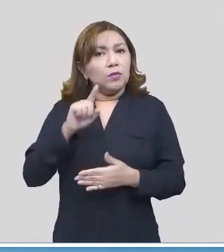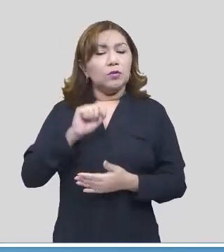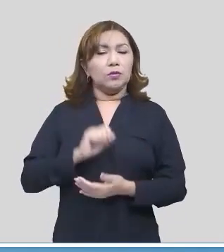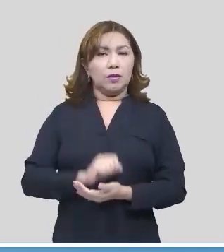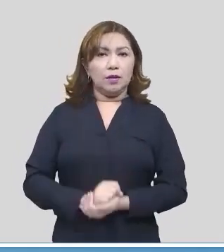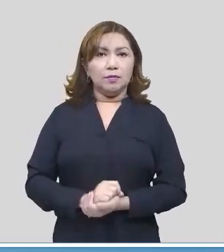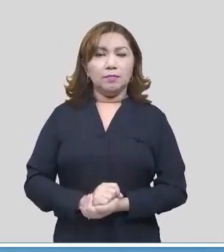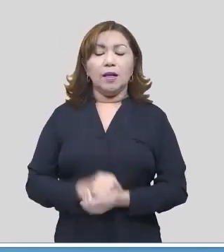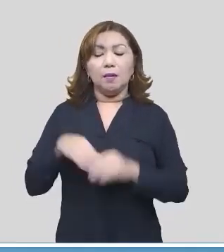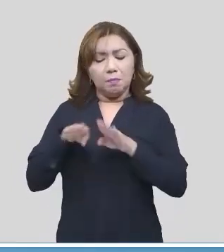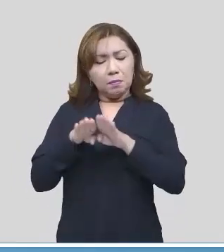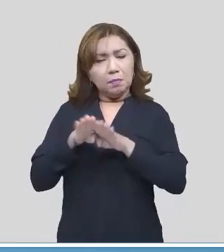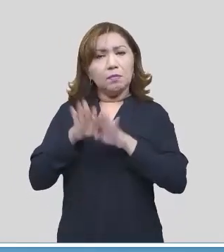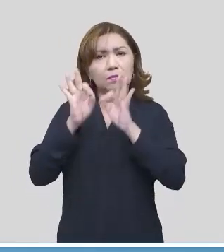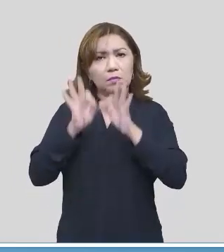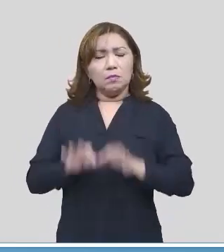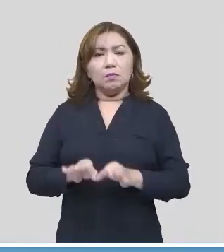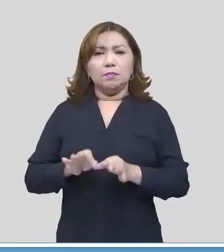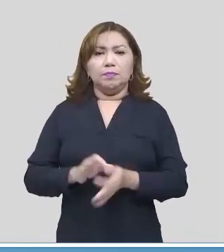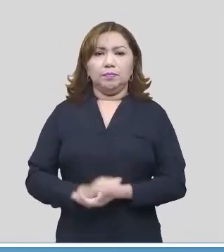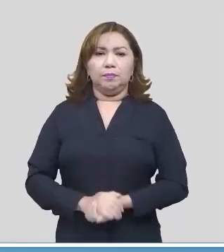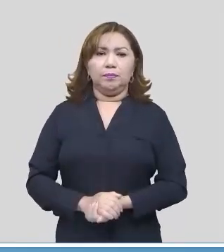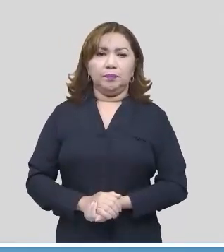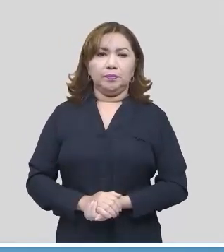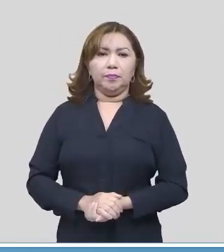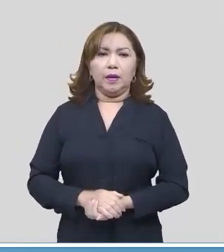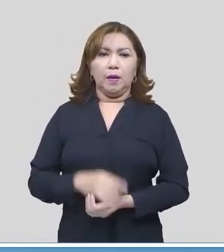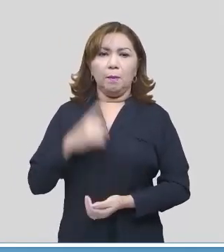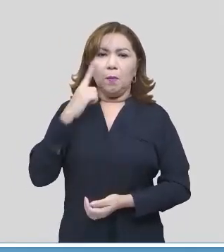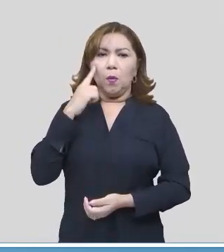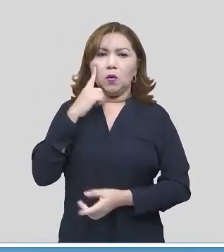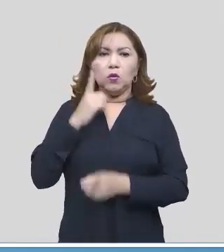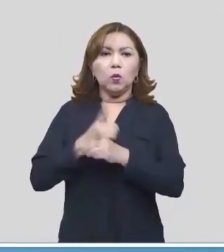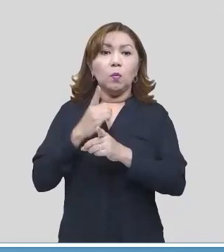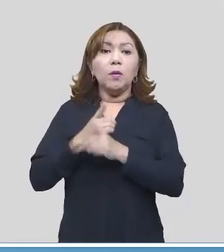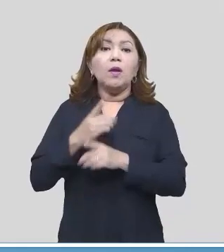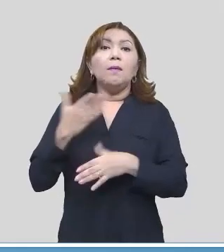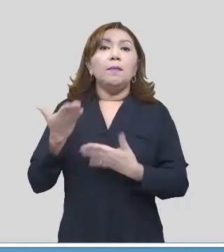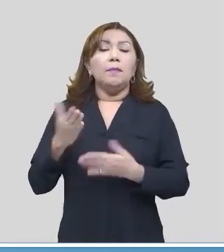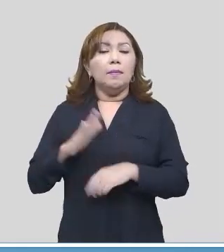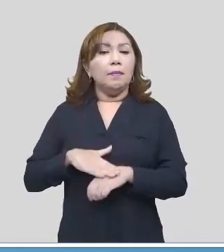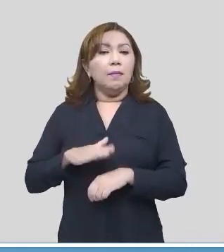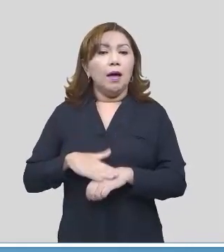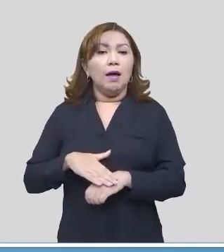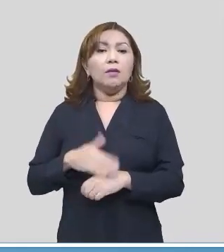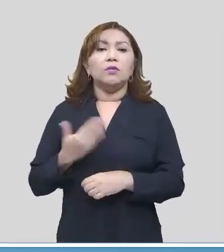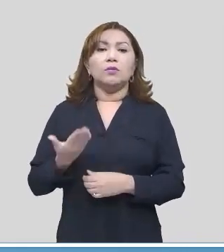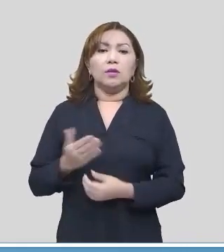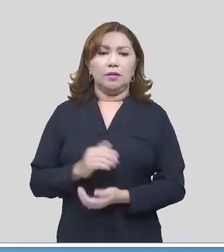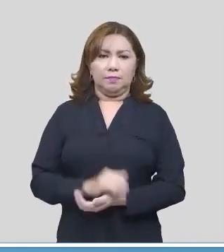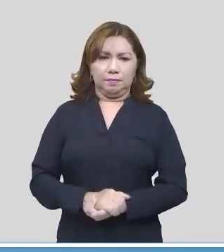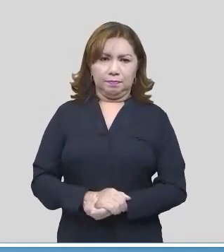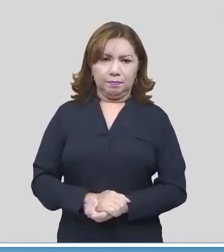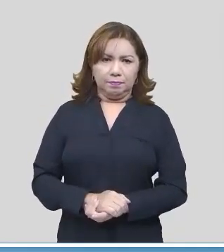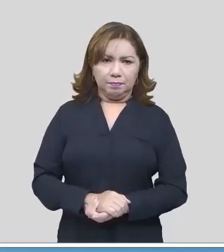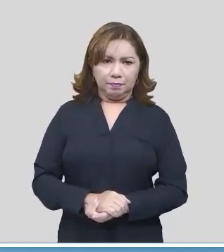padronizada. Vamos aqui descobrir um pouco mais sobre isso. Vem